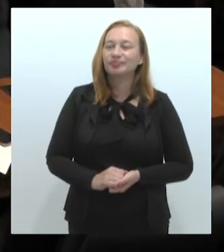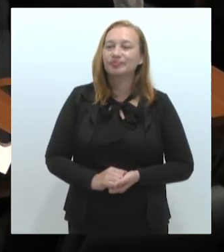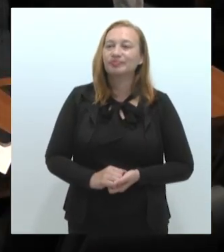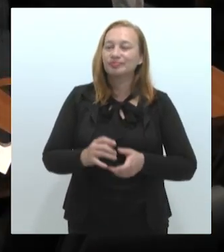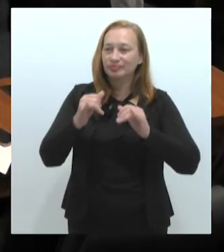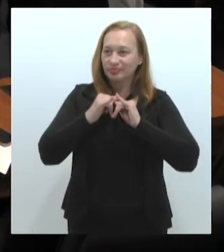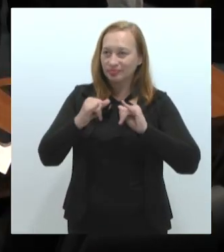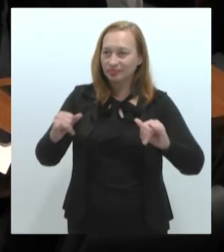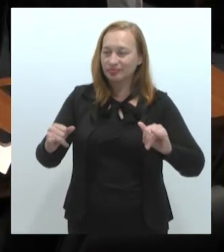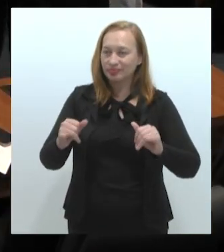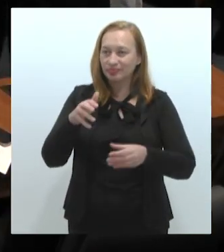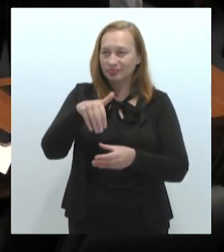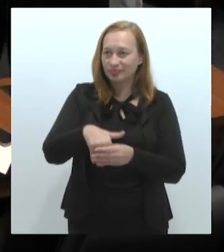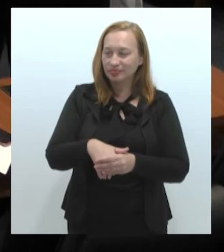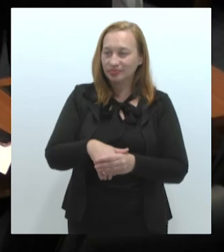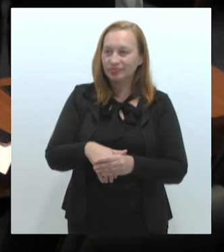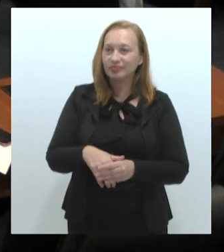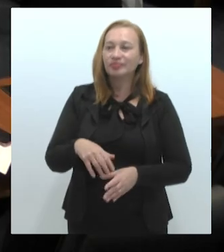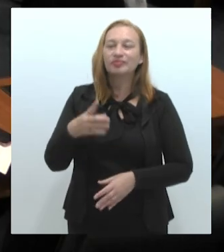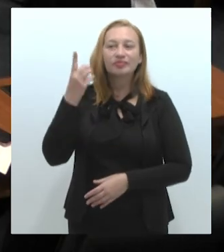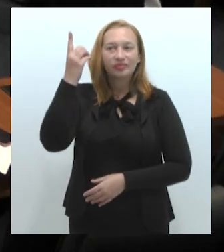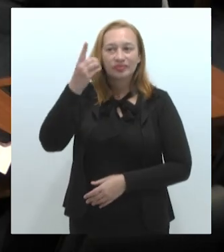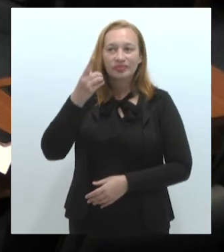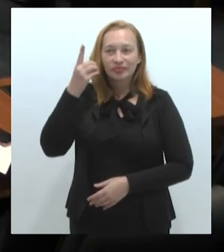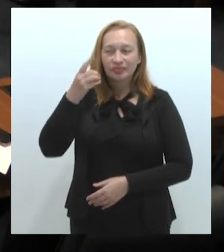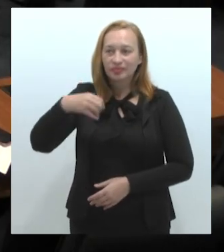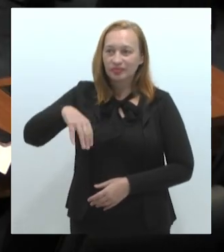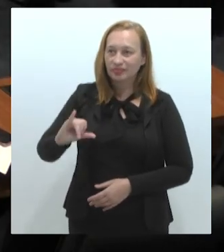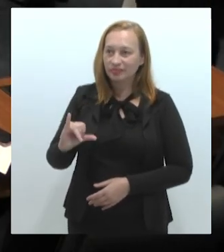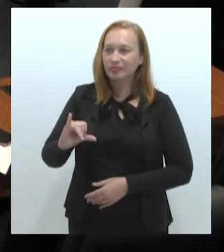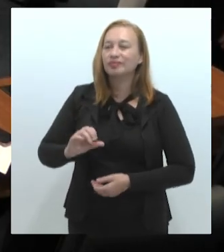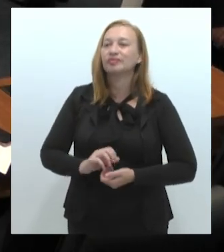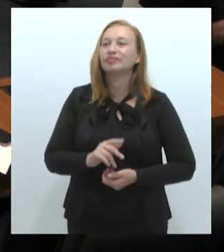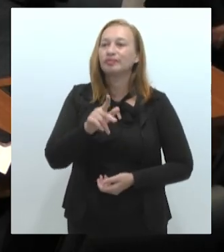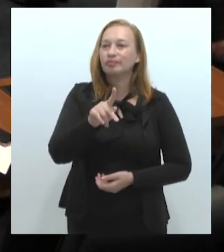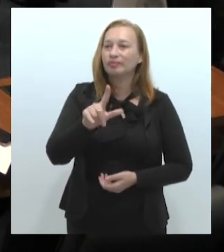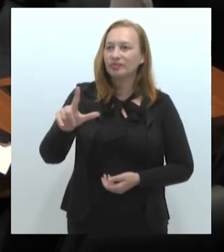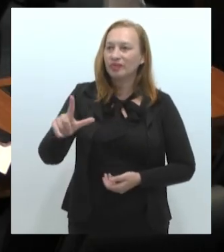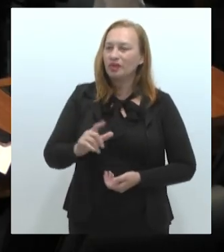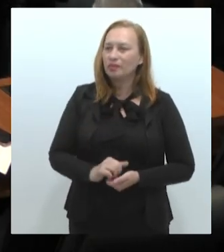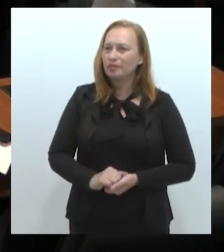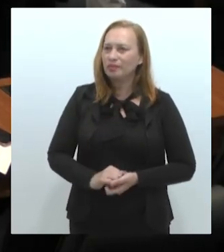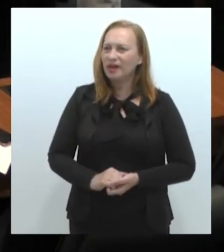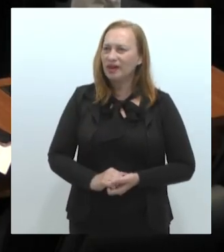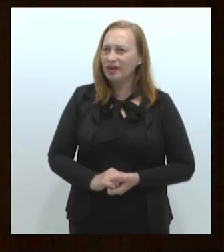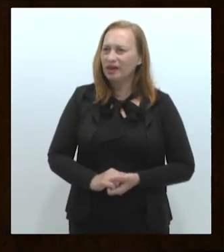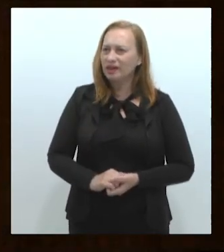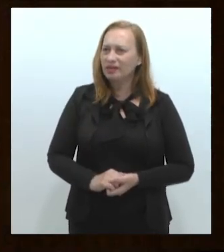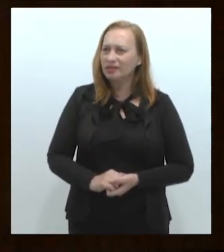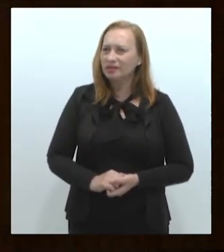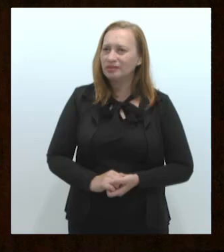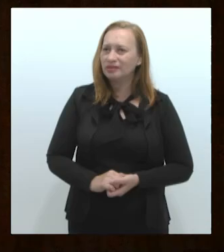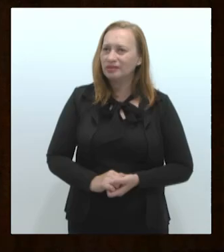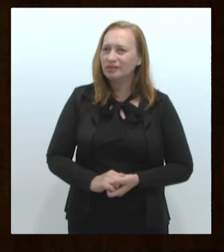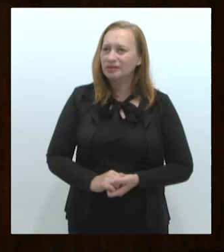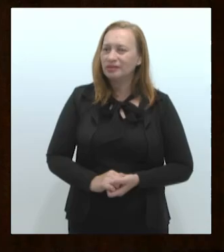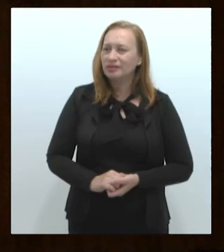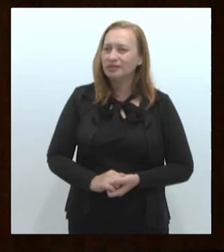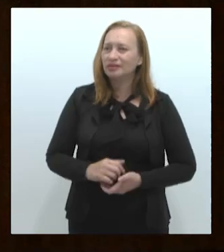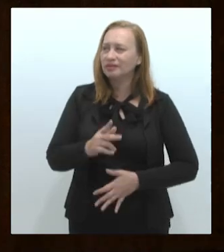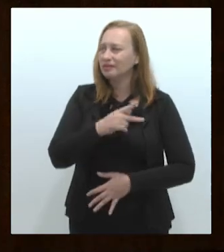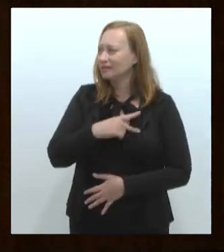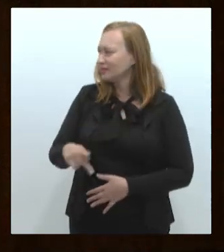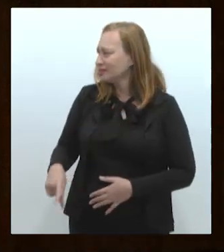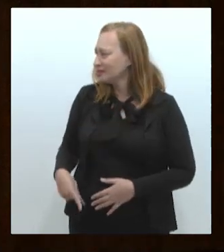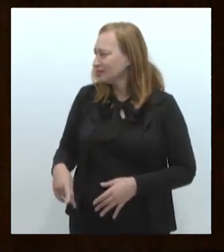declarar. Declaração de voto, nosso autor do PL, Carlos Mink. Presidente democrático unânime, agora